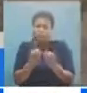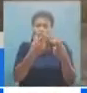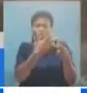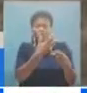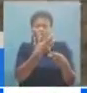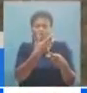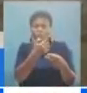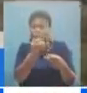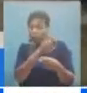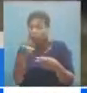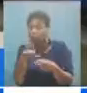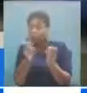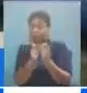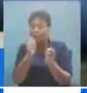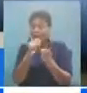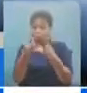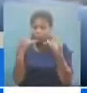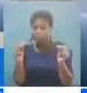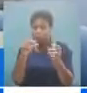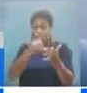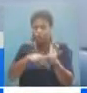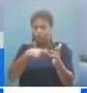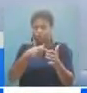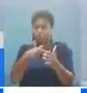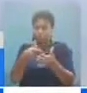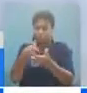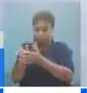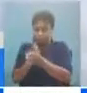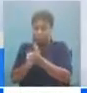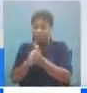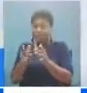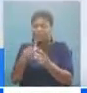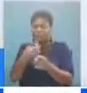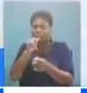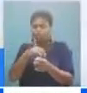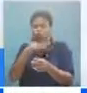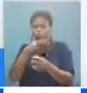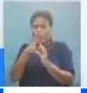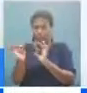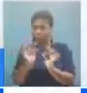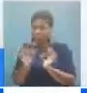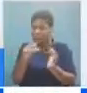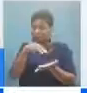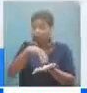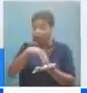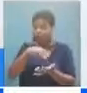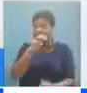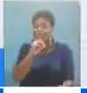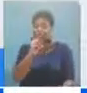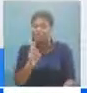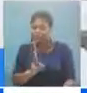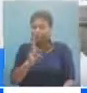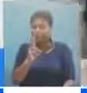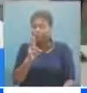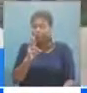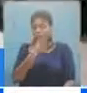setor de água e saneamento. Um dos projetos beneficiados é a estação de tratamento de águas residuais de Ribeira de Vinha, em São Vicente, que recebeu a